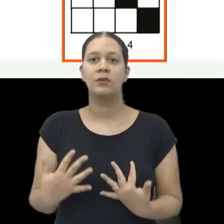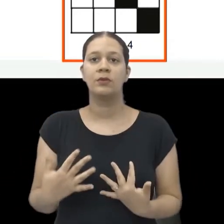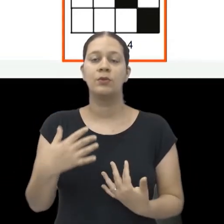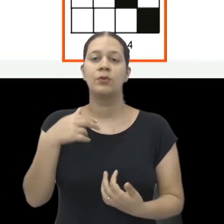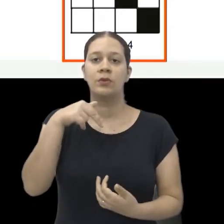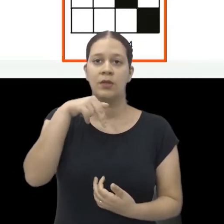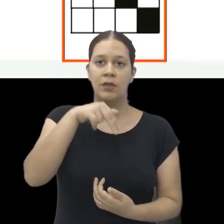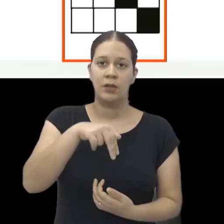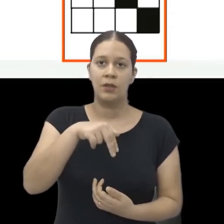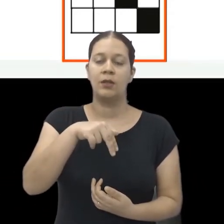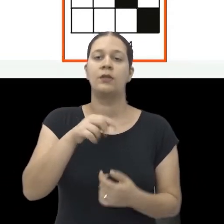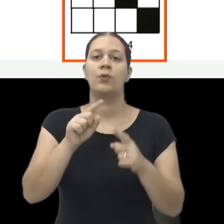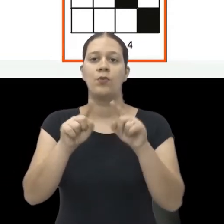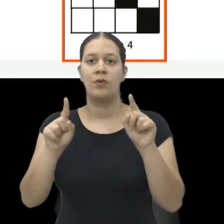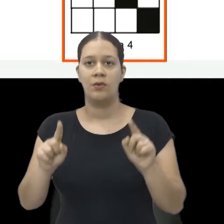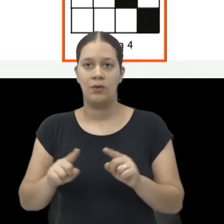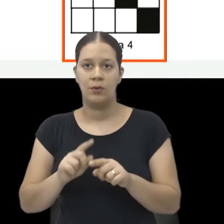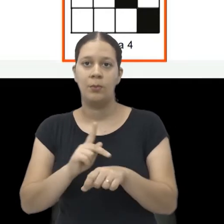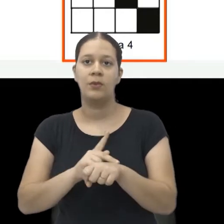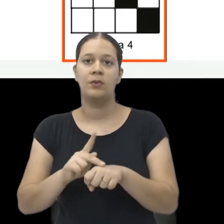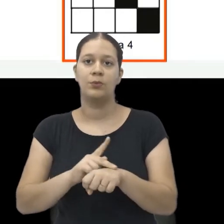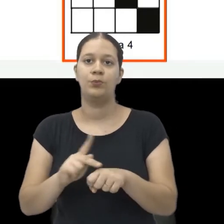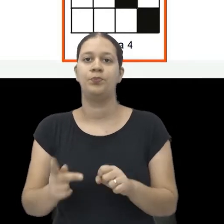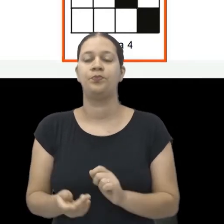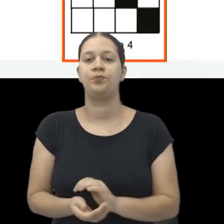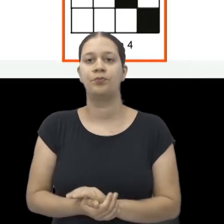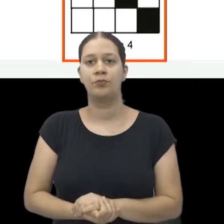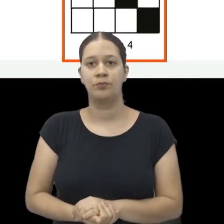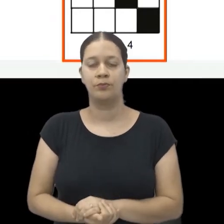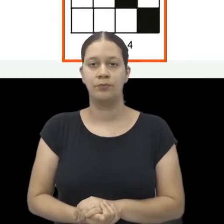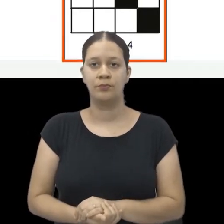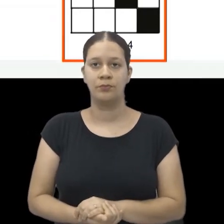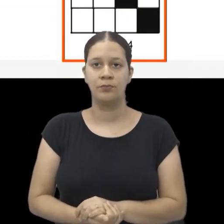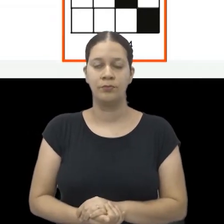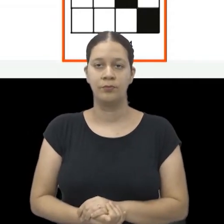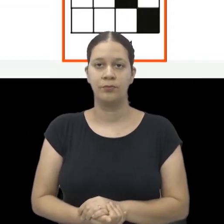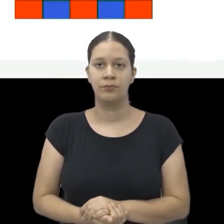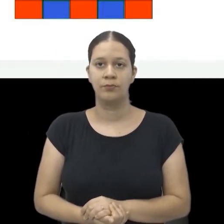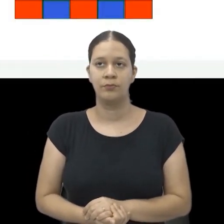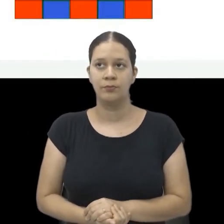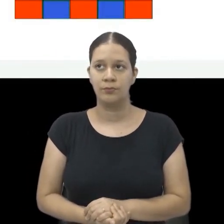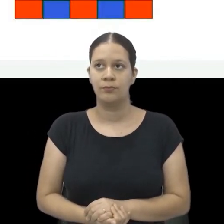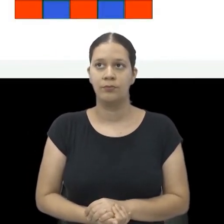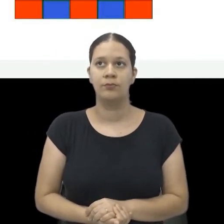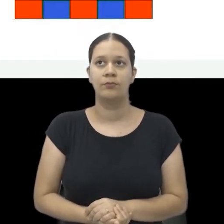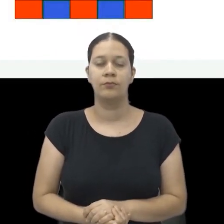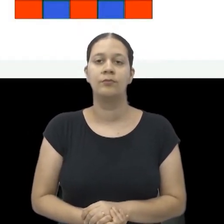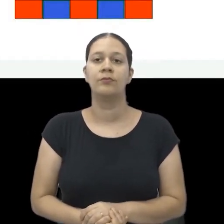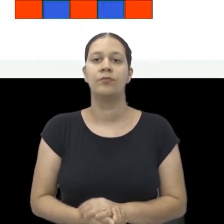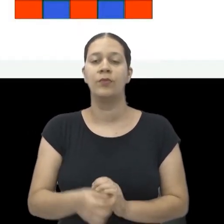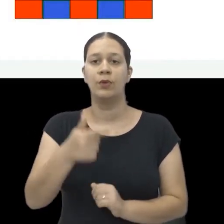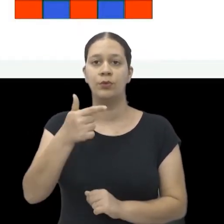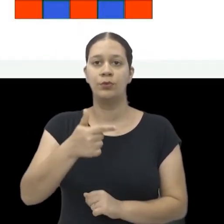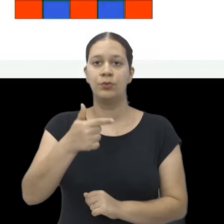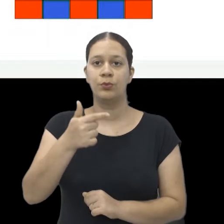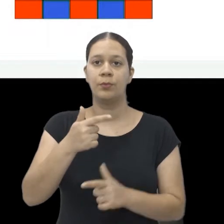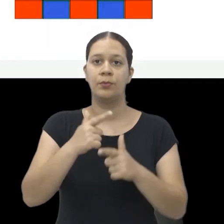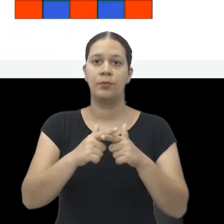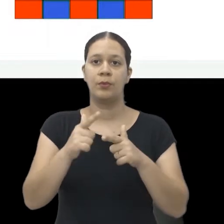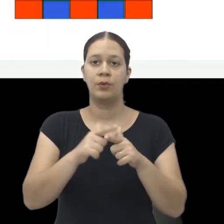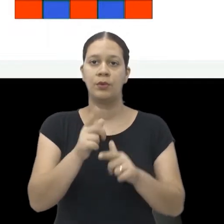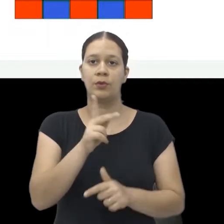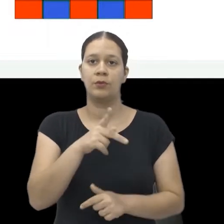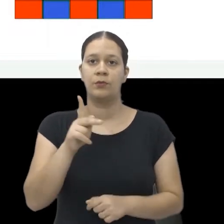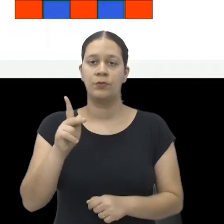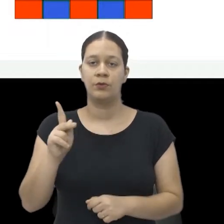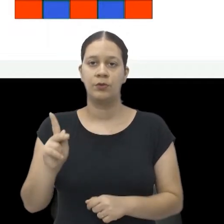vou ter n quadrados pretos. Bem, o nosso segundo problema diz